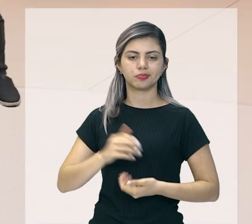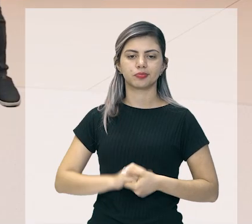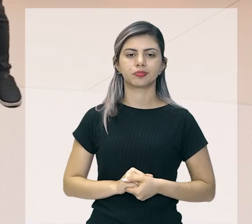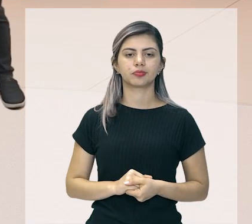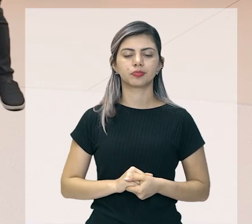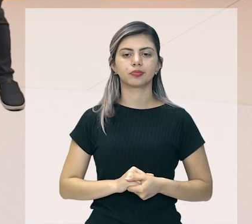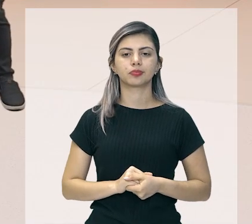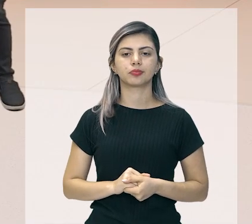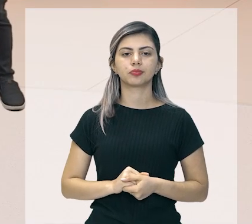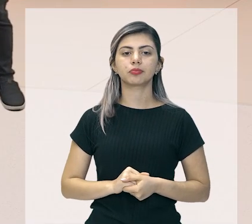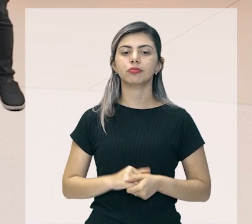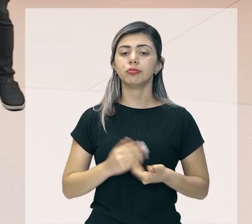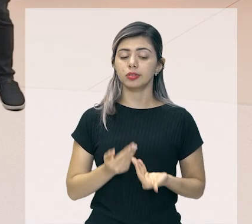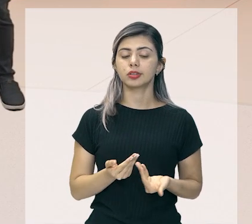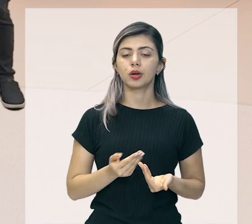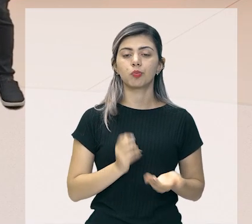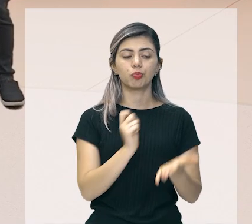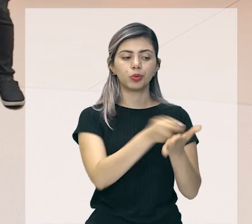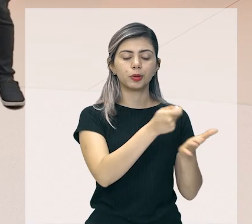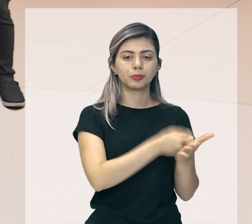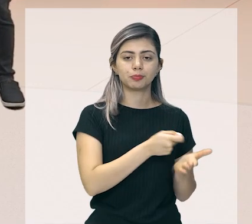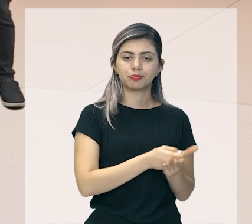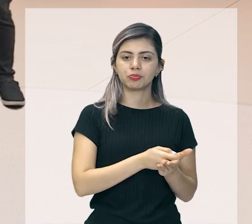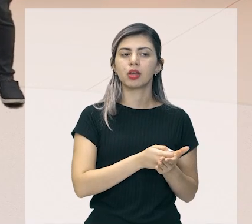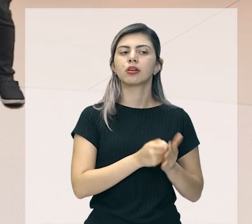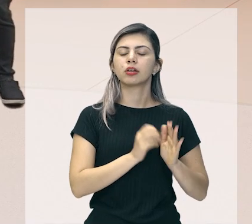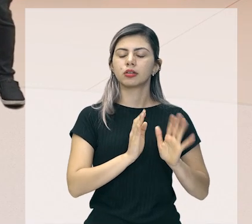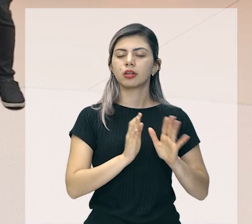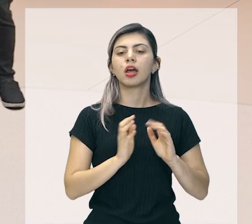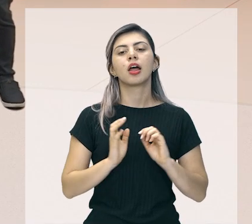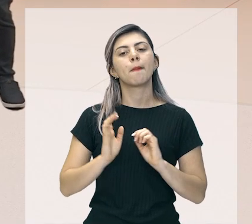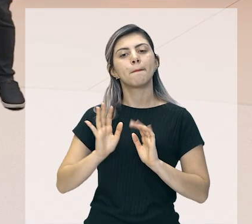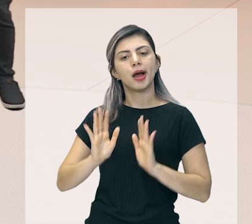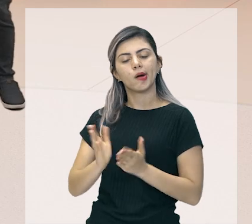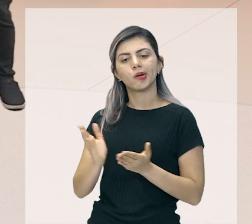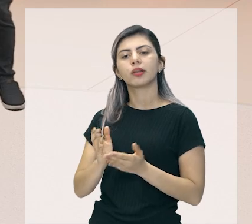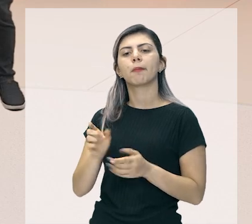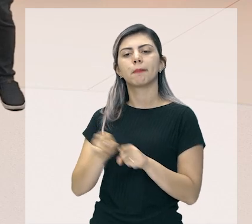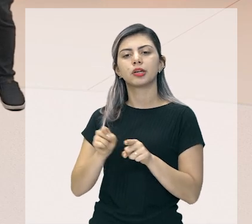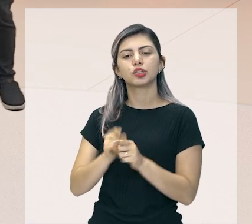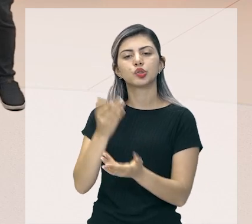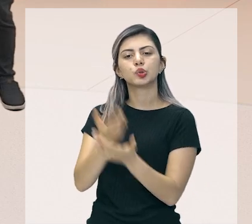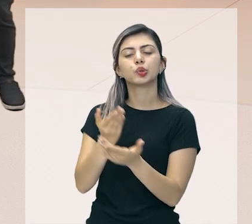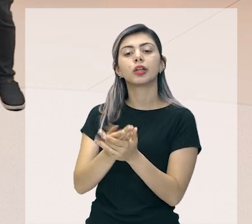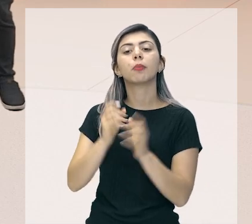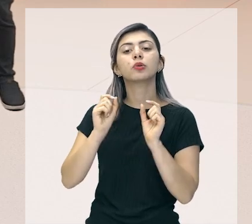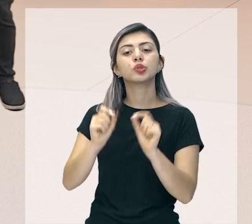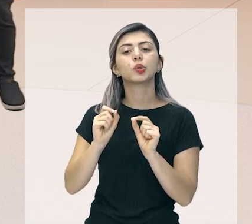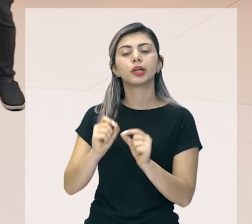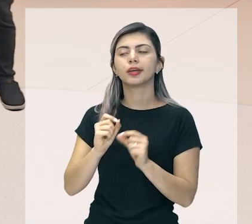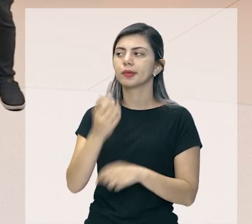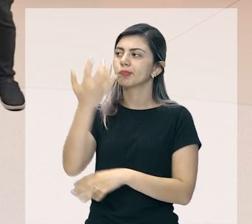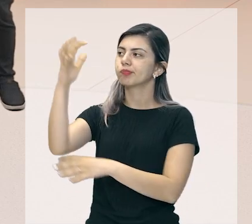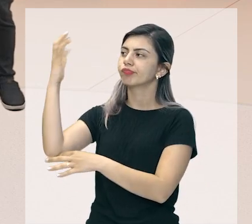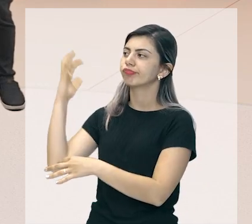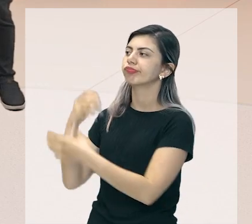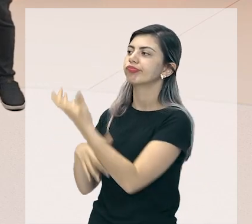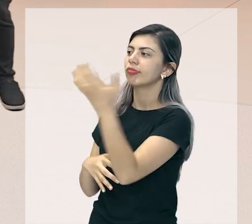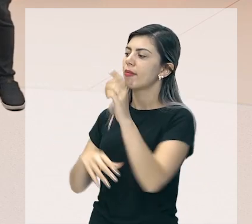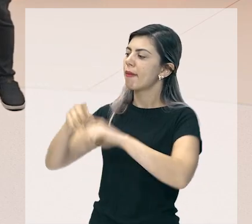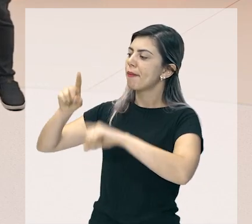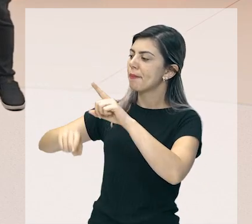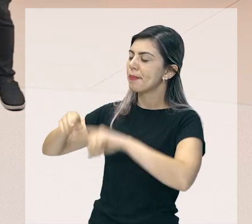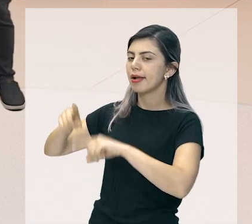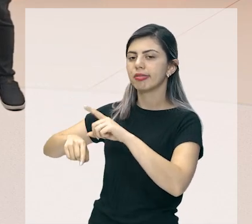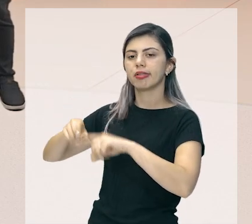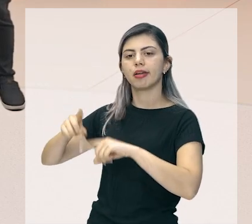Pessoal, além da questão do consumo, a gente também estudou aqui na nossa unidade 1 sobre a questão da natureza, né? A questão ali dos recursos